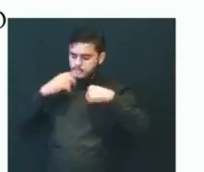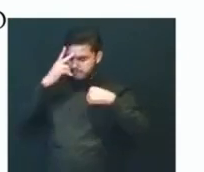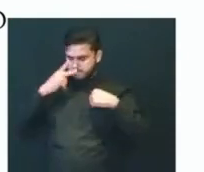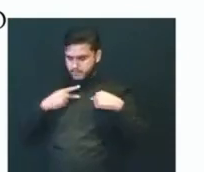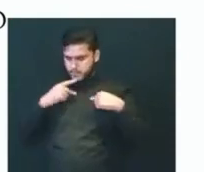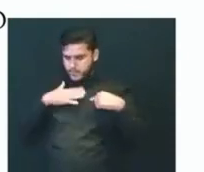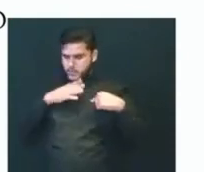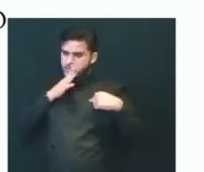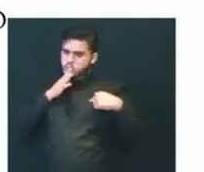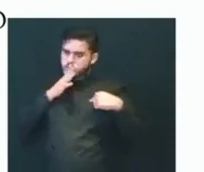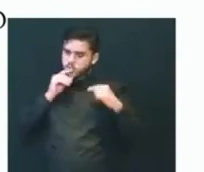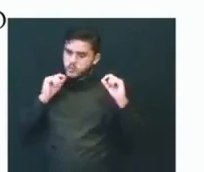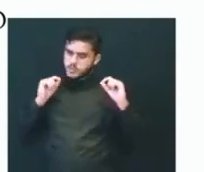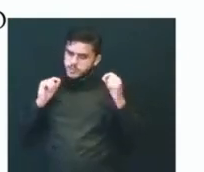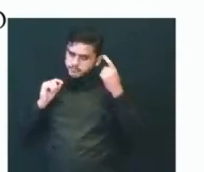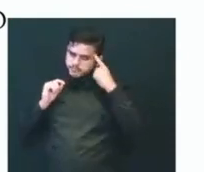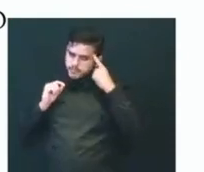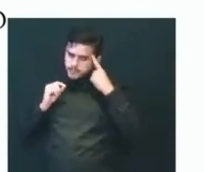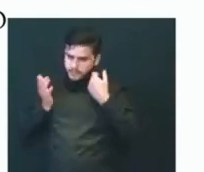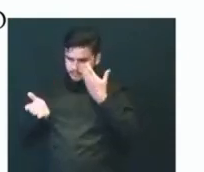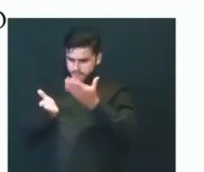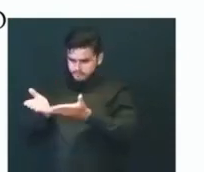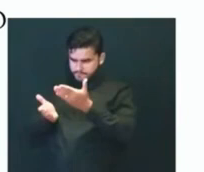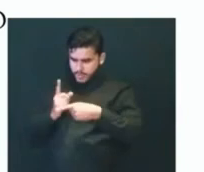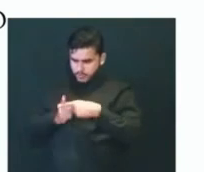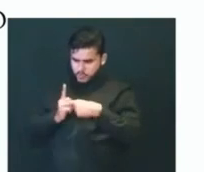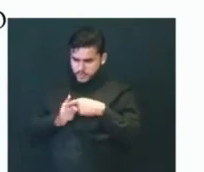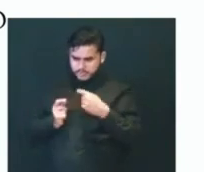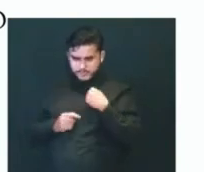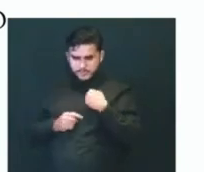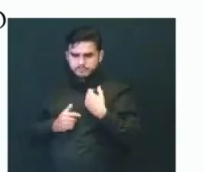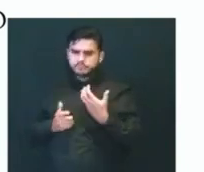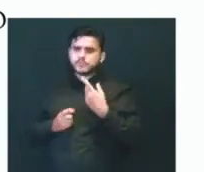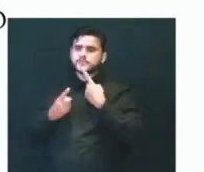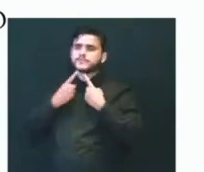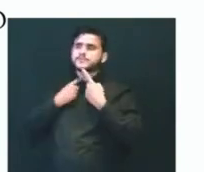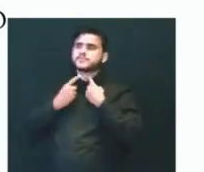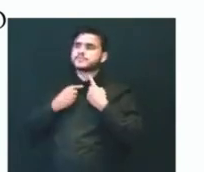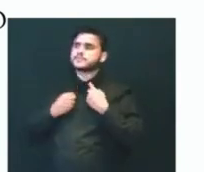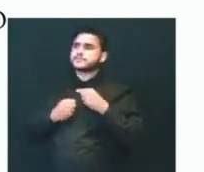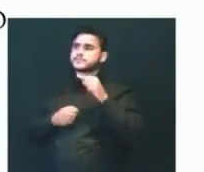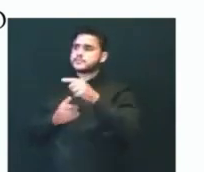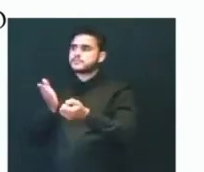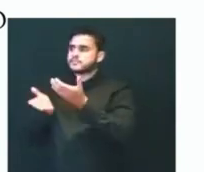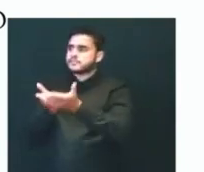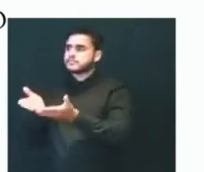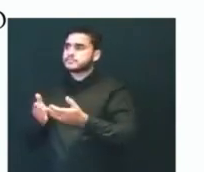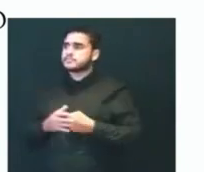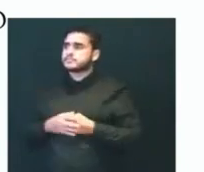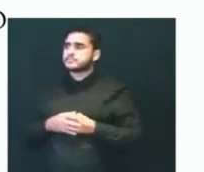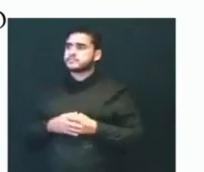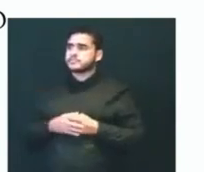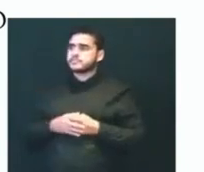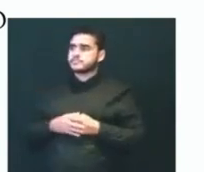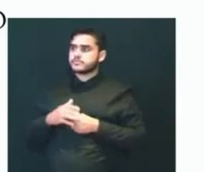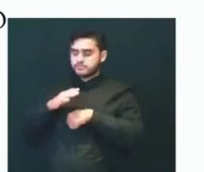busque dentro de si por que eu estou cuidando, por que eu quero cuidar dele, por que eu estou cuidando, o que